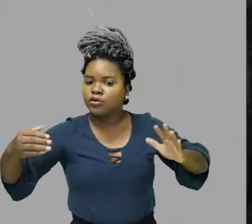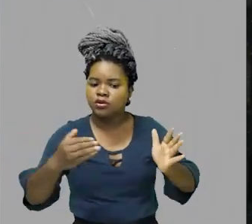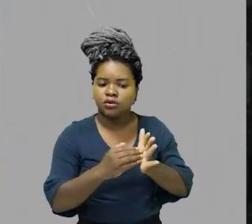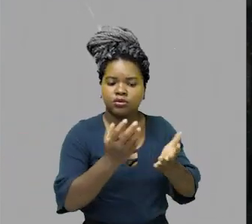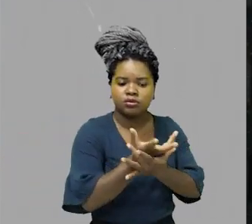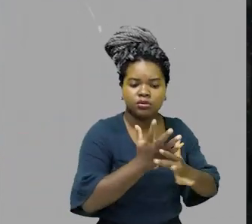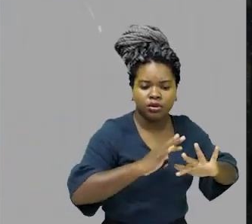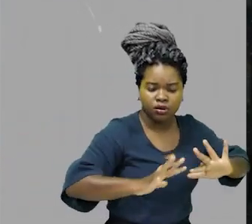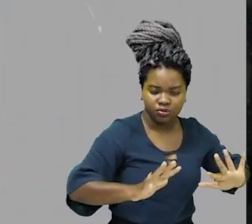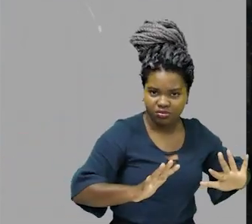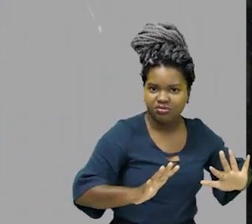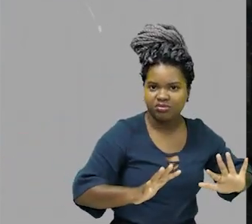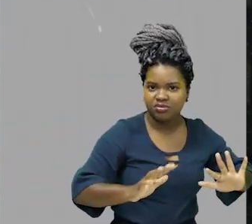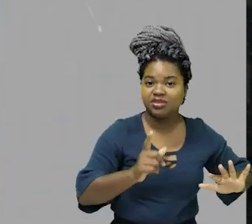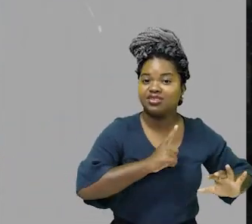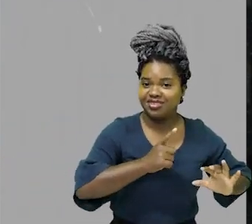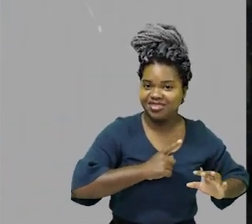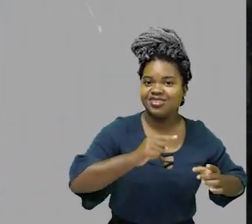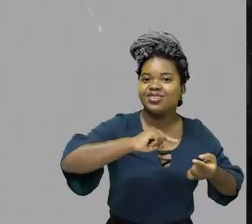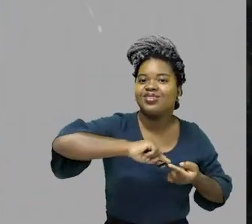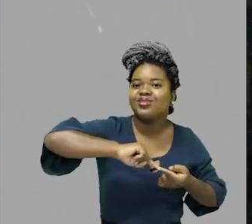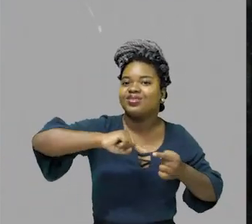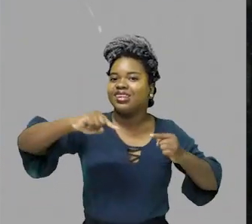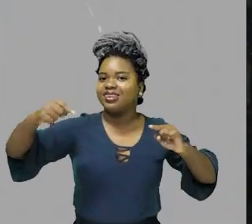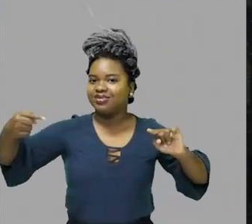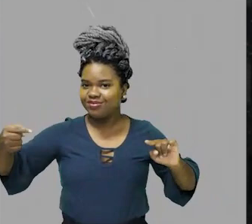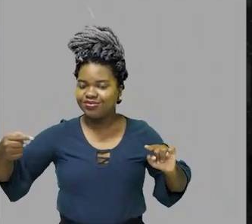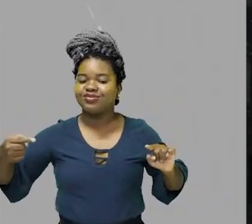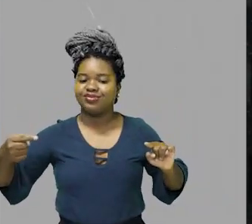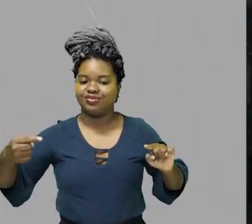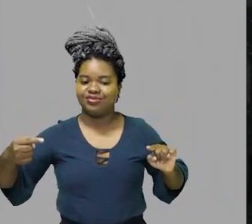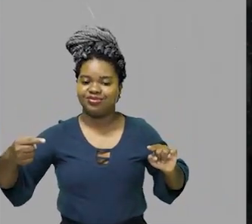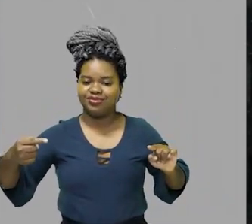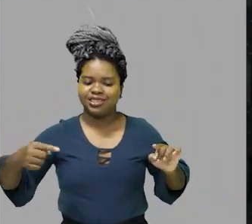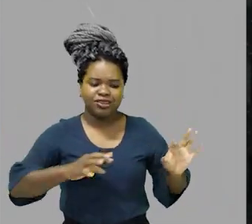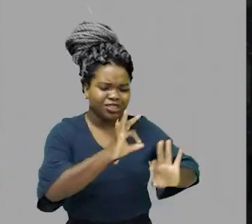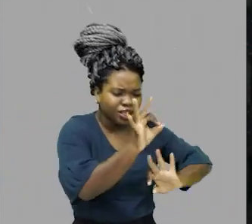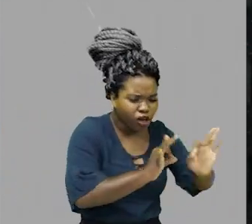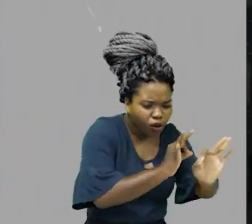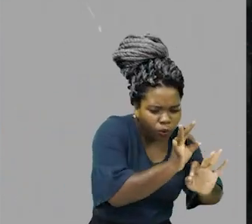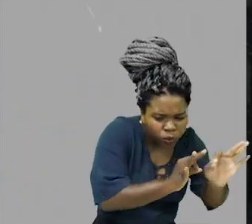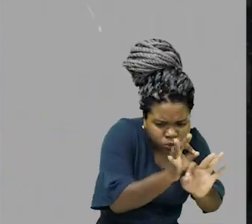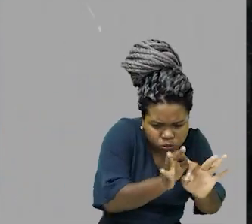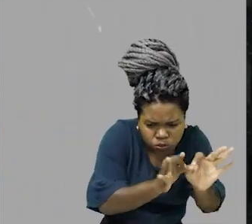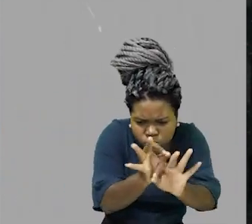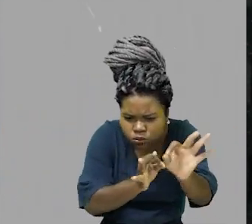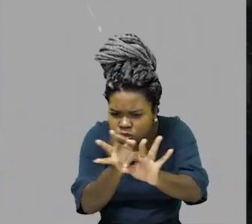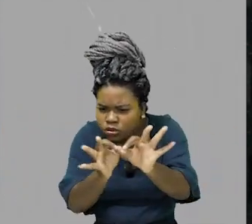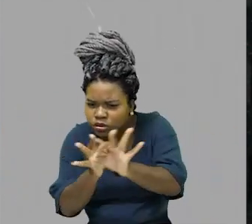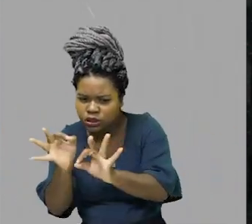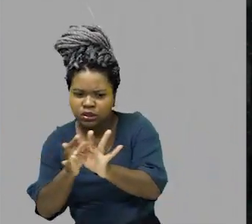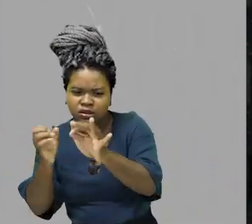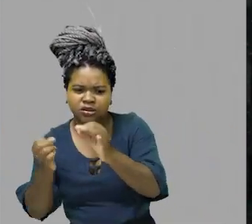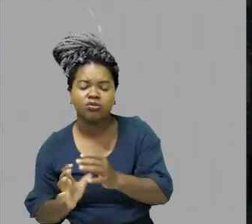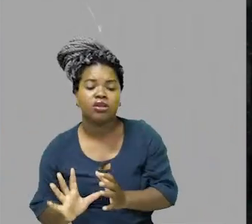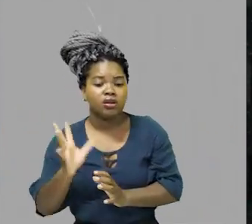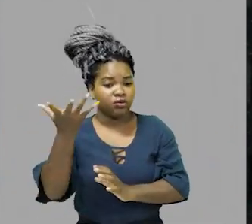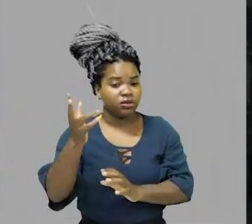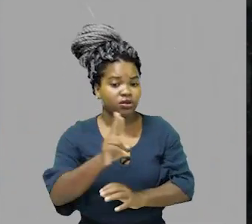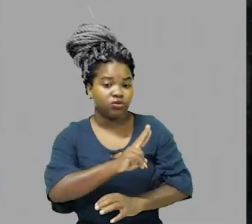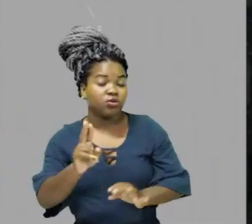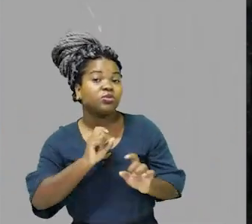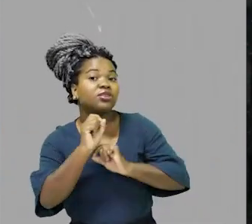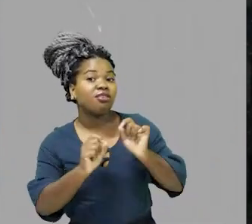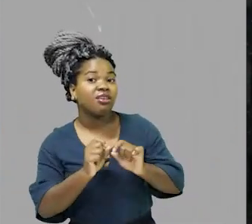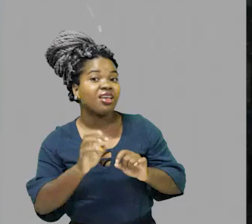eu vou ter o meu RNA. Esse processo em que o RNA foi fabricado é chamado de transcrição.